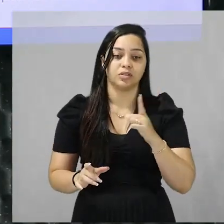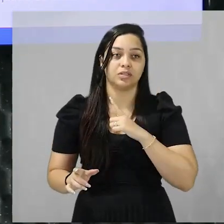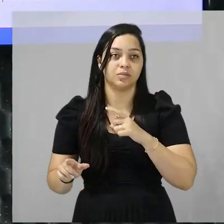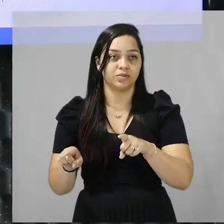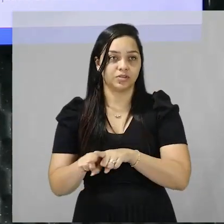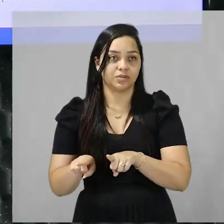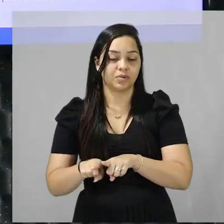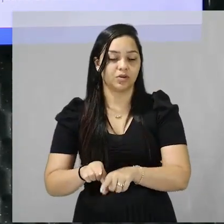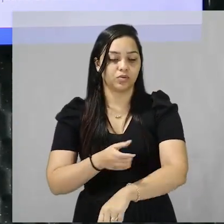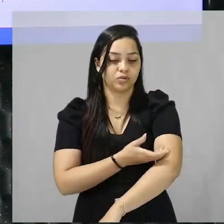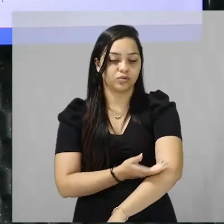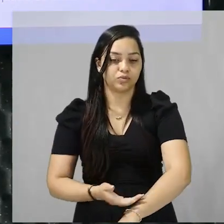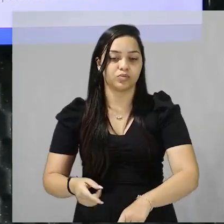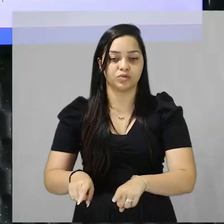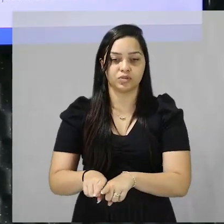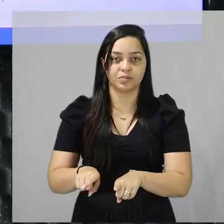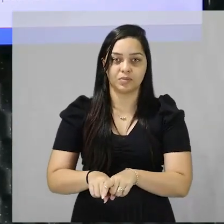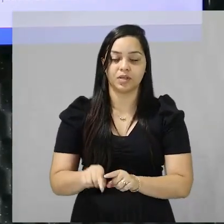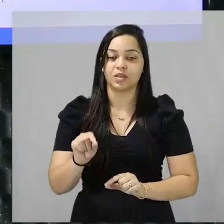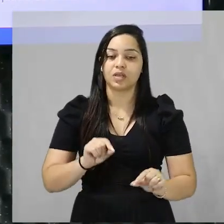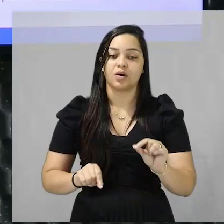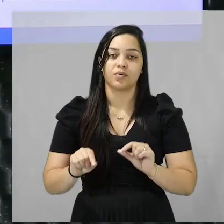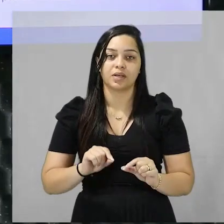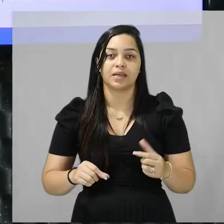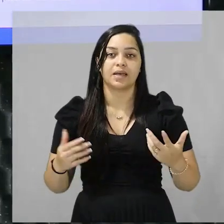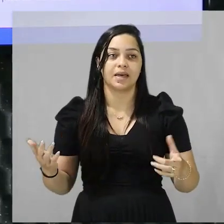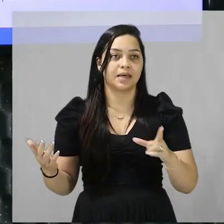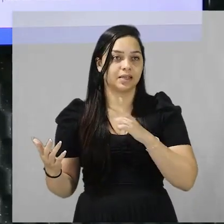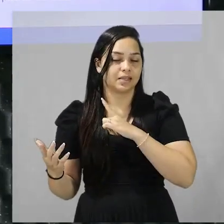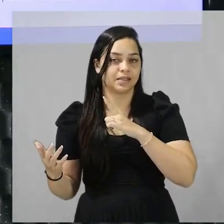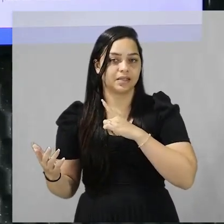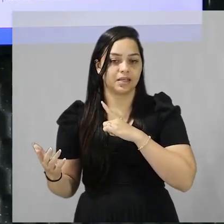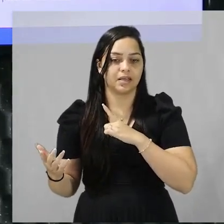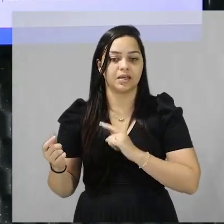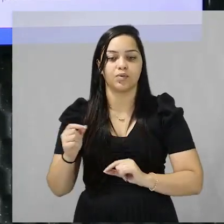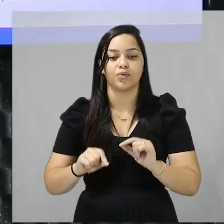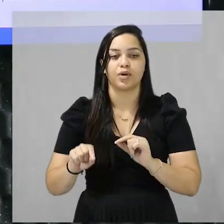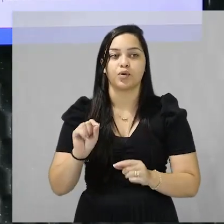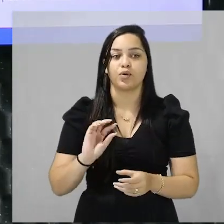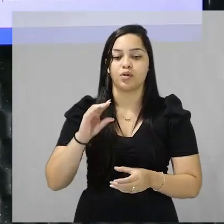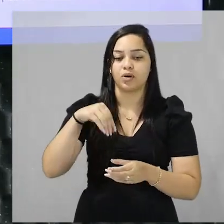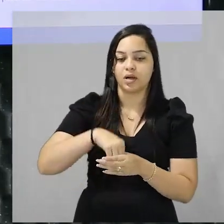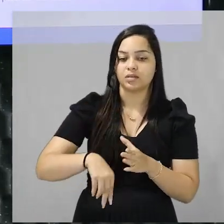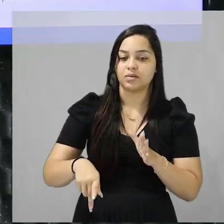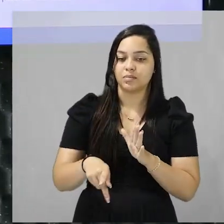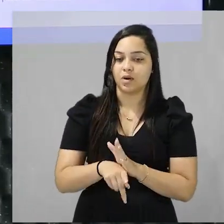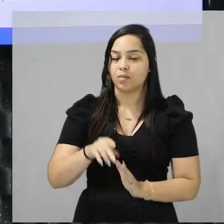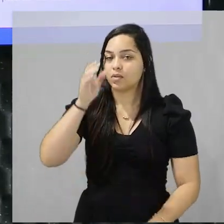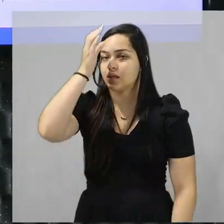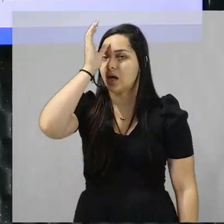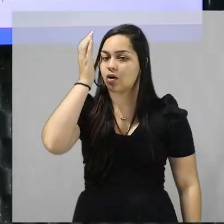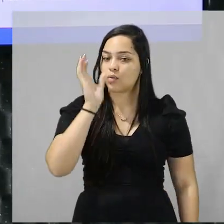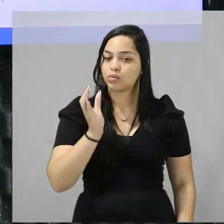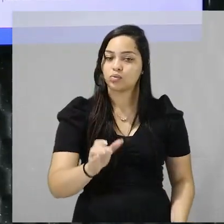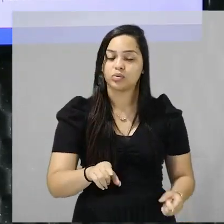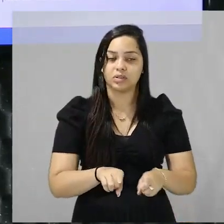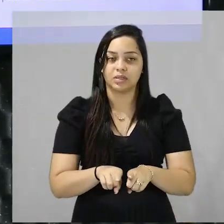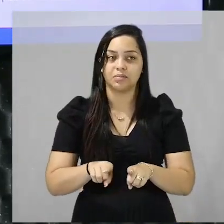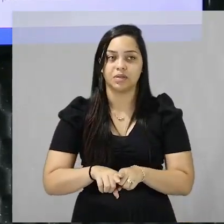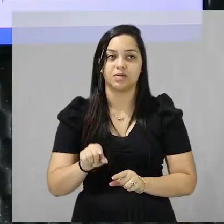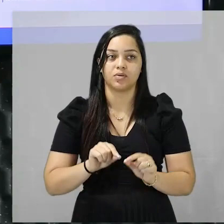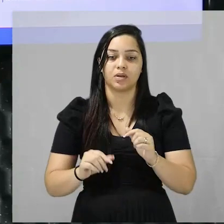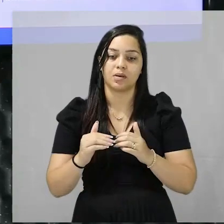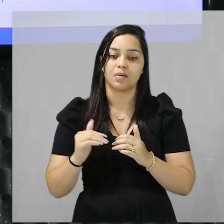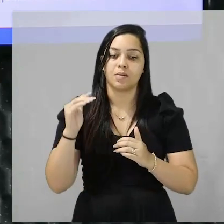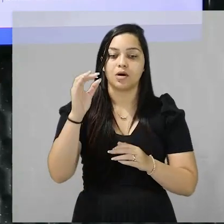realmente costumes, hábitos que são colocados, cristalizados a partir da cultura e se tornam